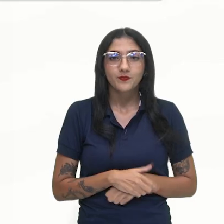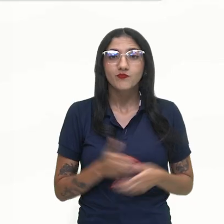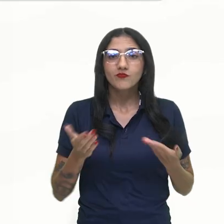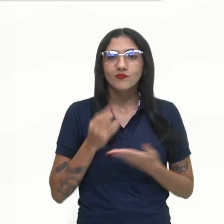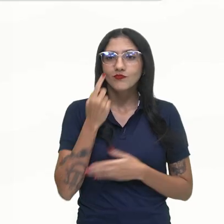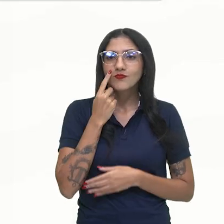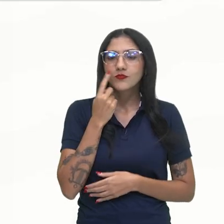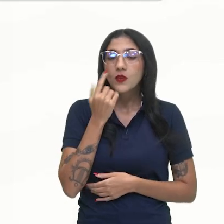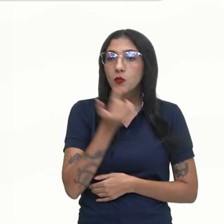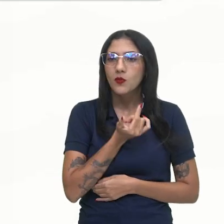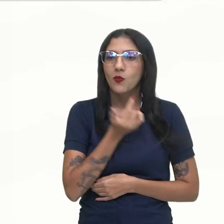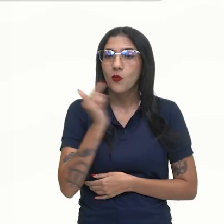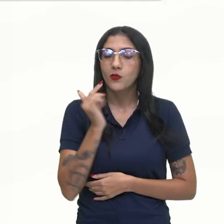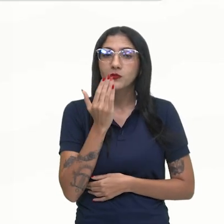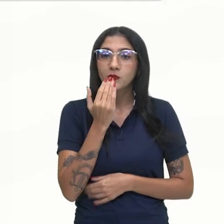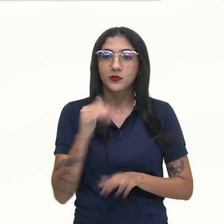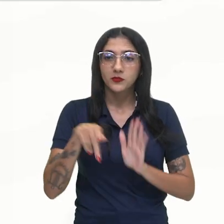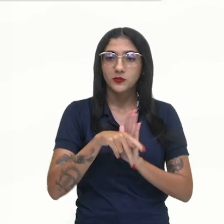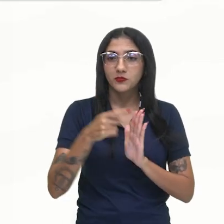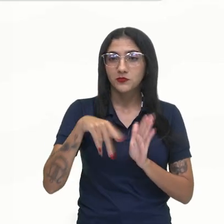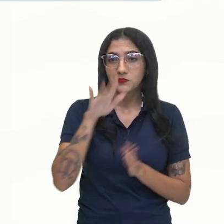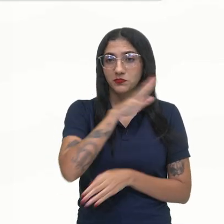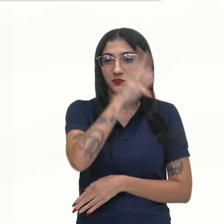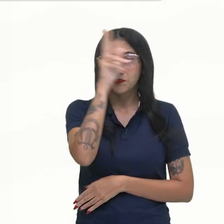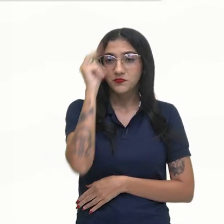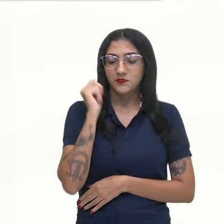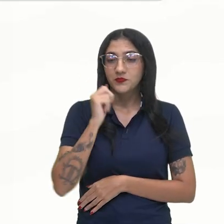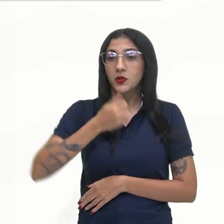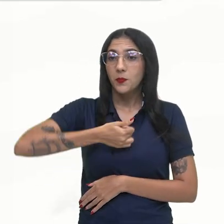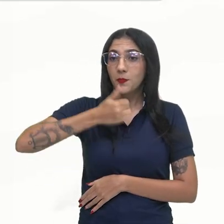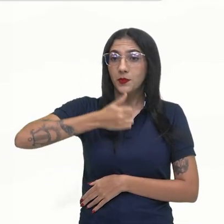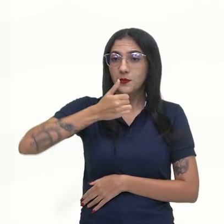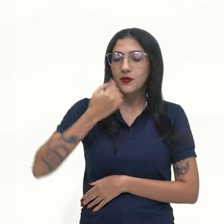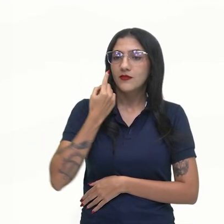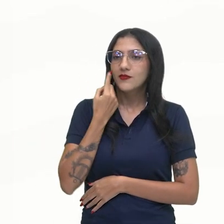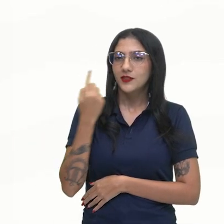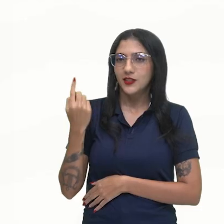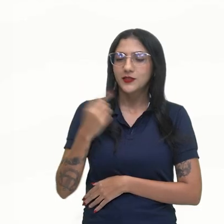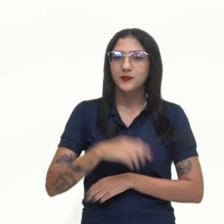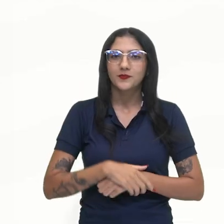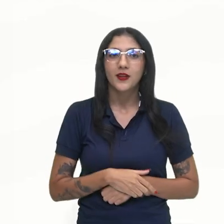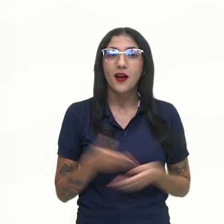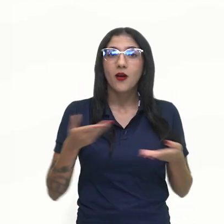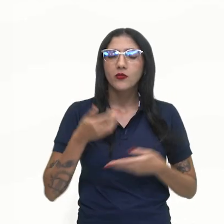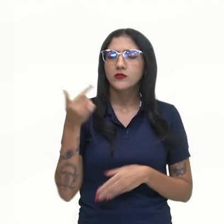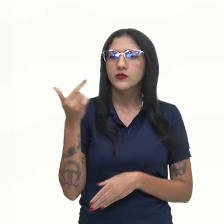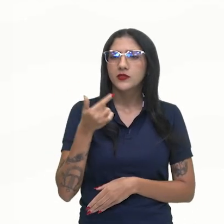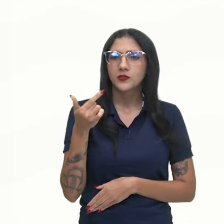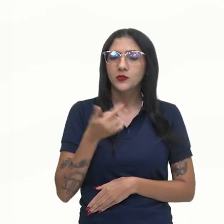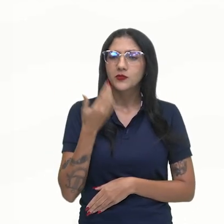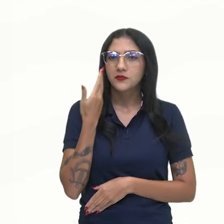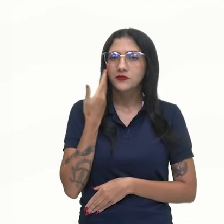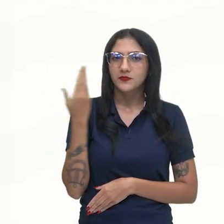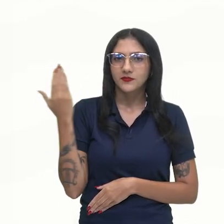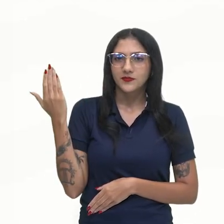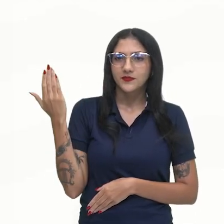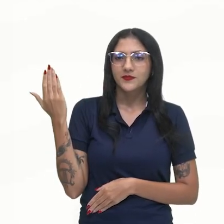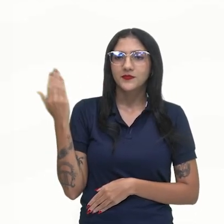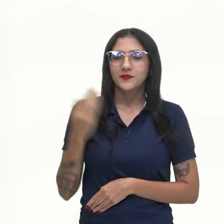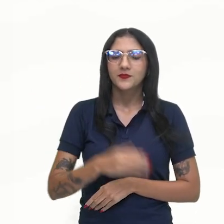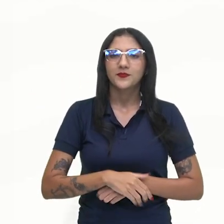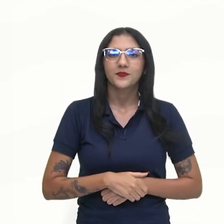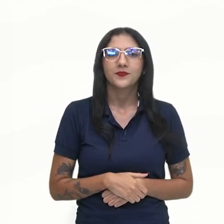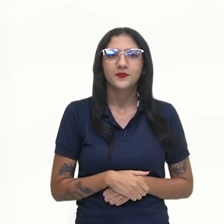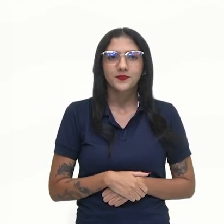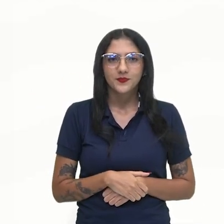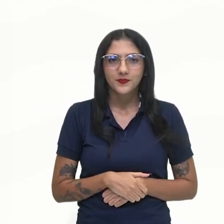prato da nossa Amazon Cuisine. O primeiro foi tambaqui stew. O próximo é este aqui, ó, tambaqui